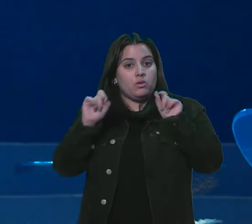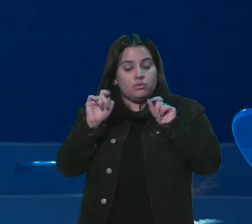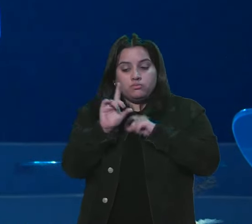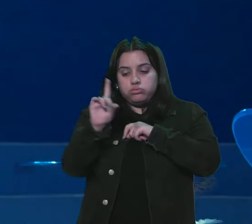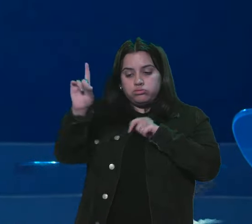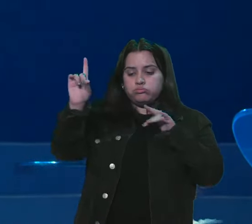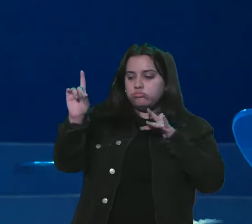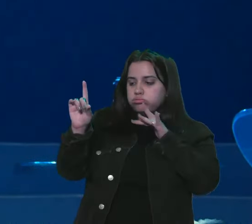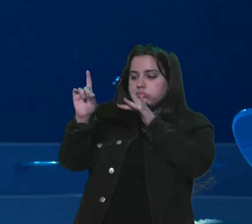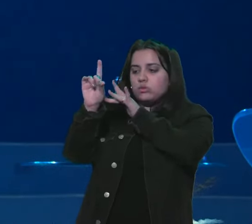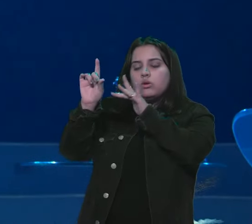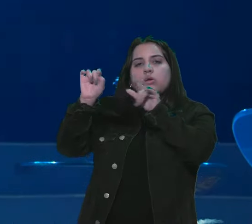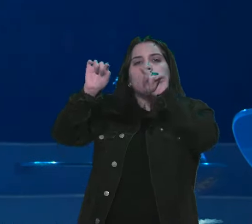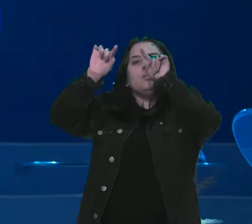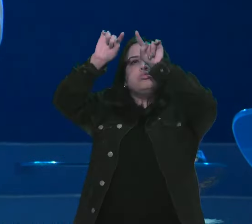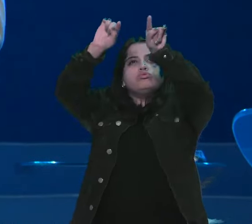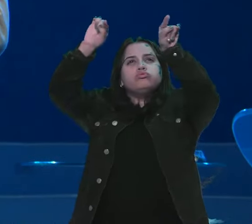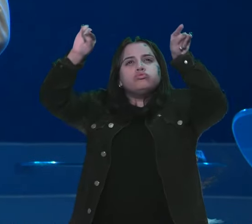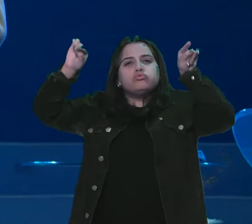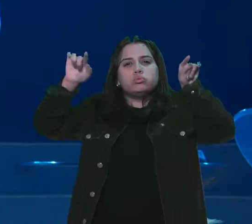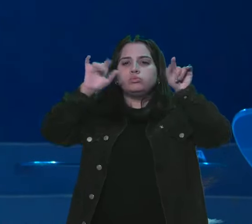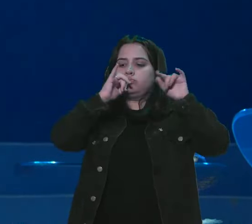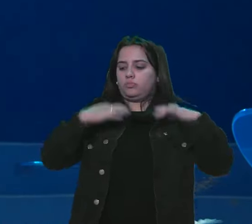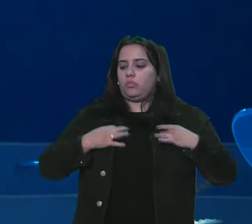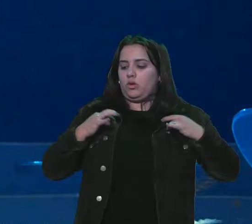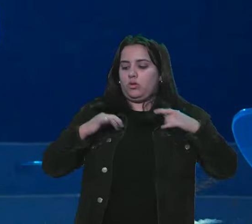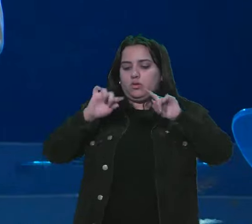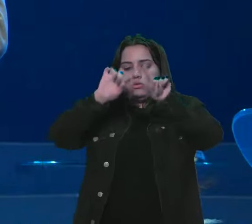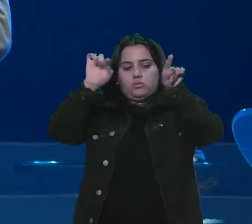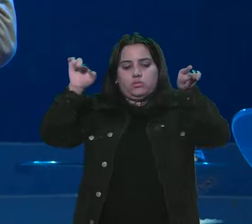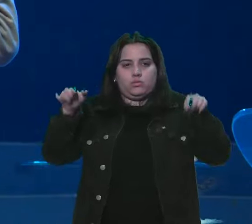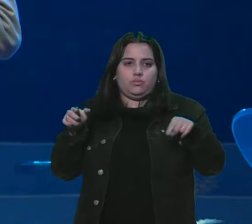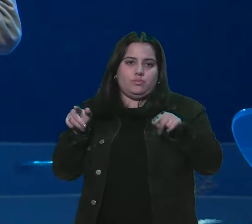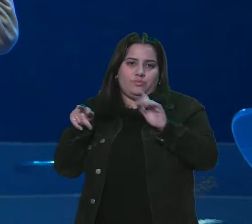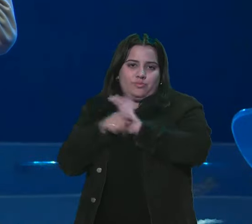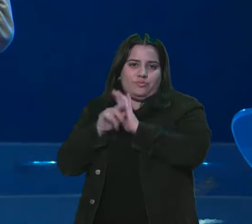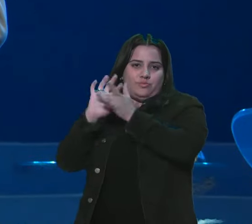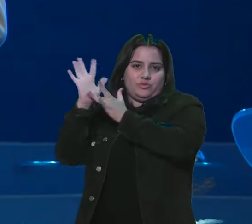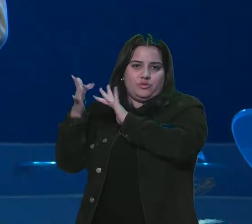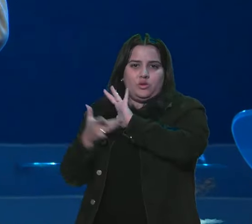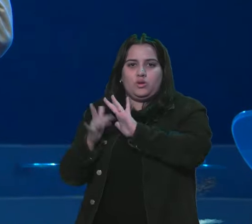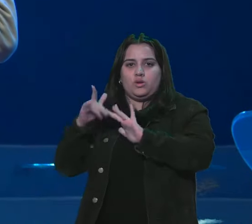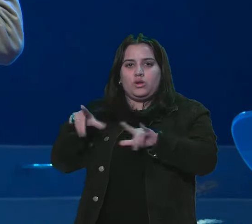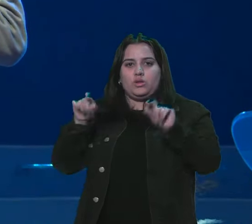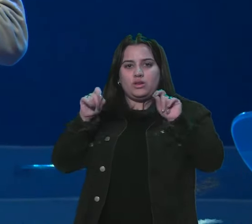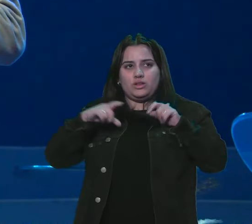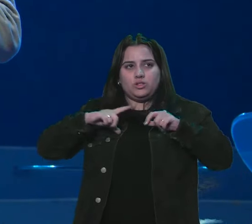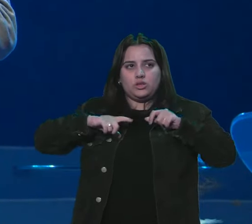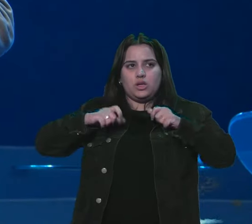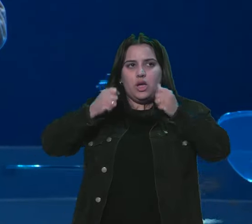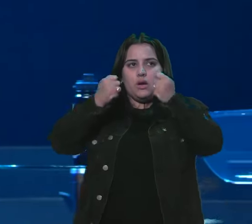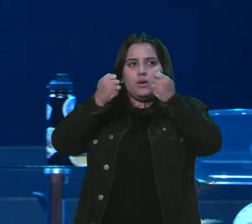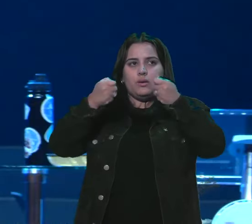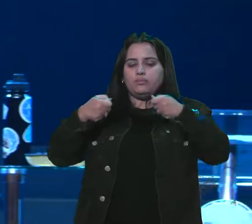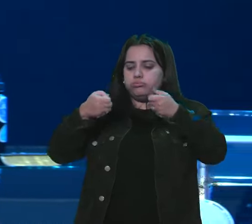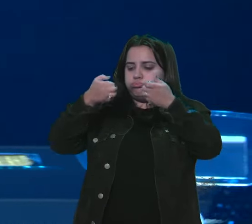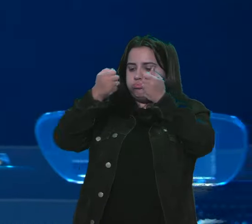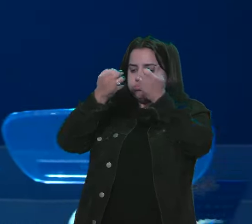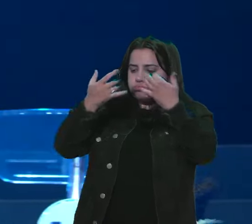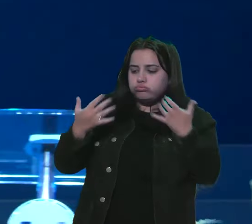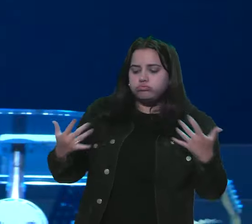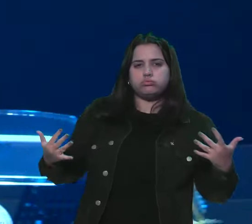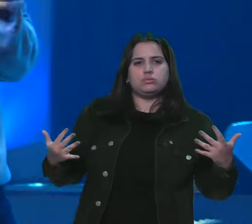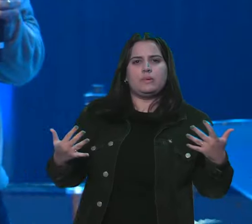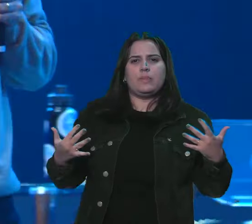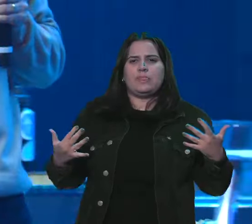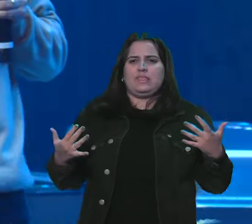borda. A borda da roupa de um judeu era cheia de franjas. E alguns deles